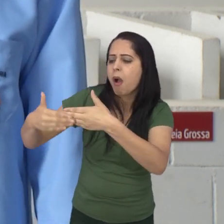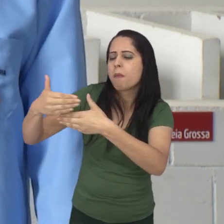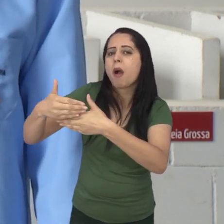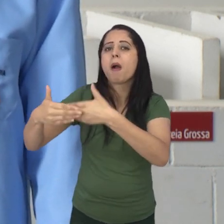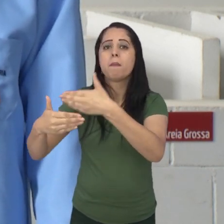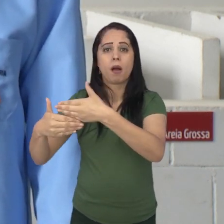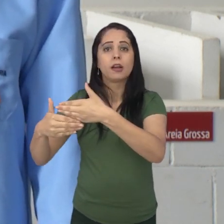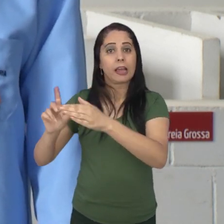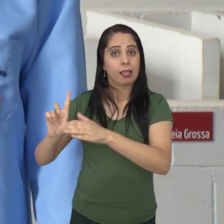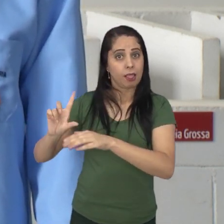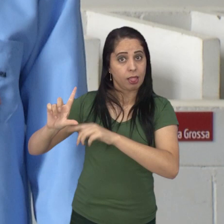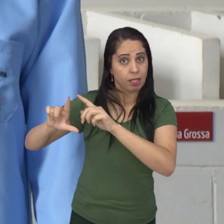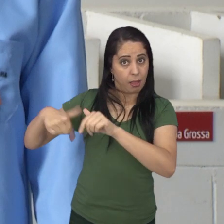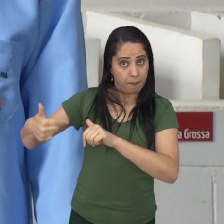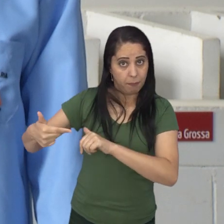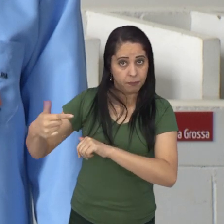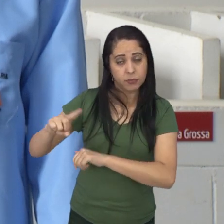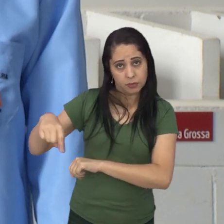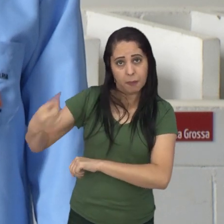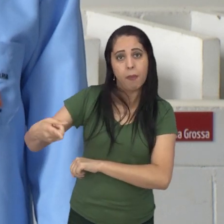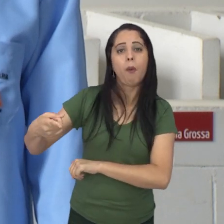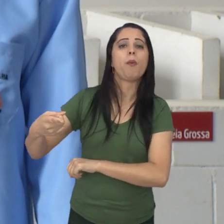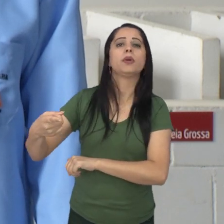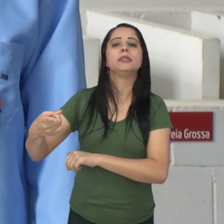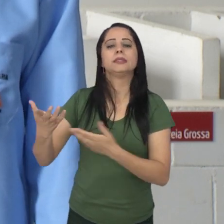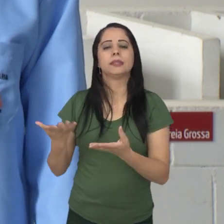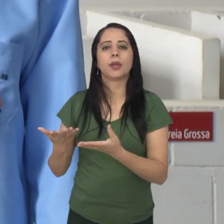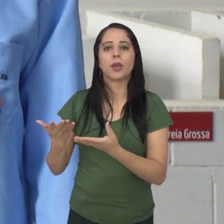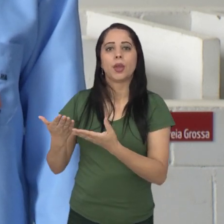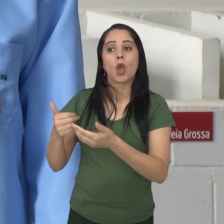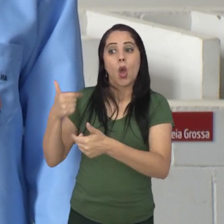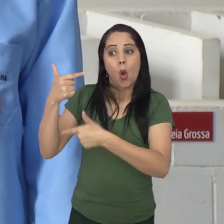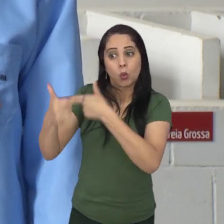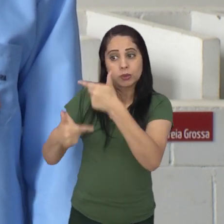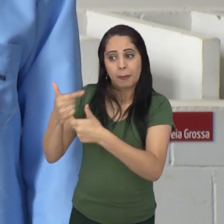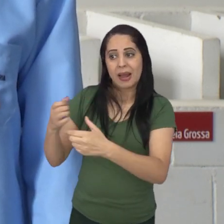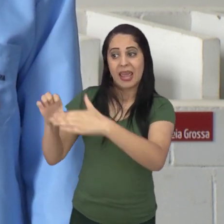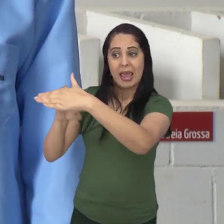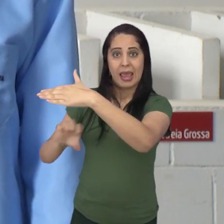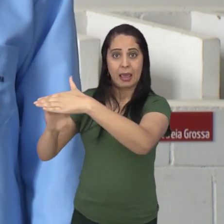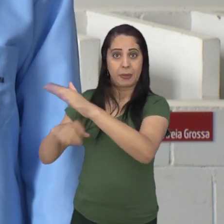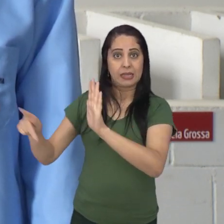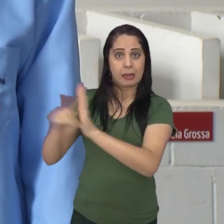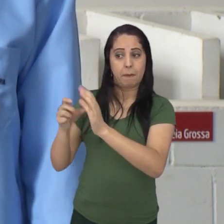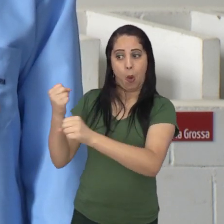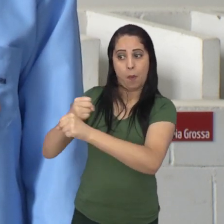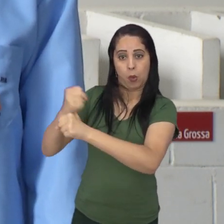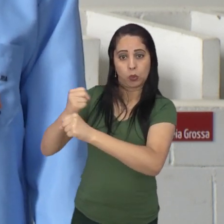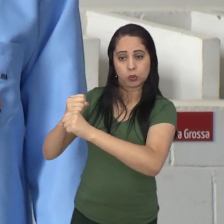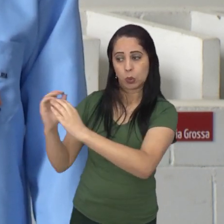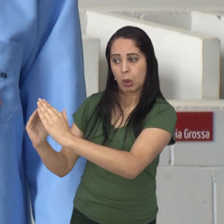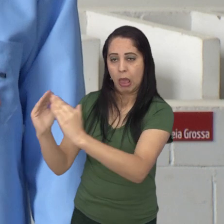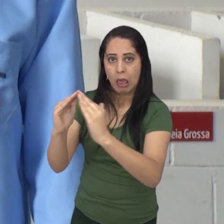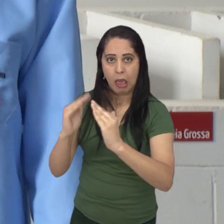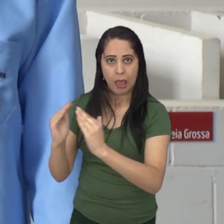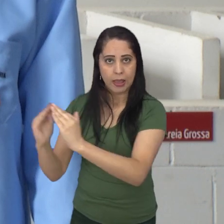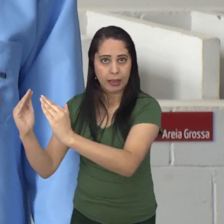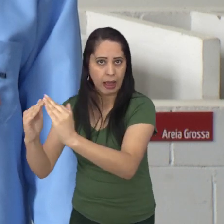levantamentos e depois eu fui trabalhar em construtora